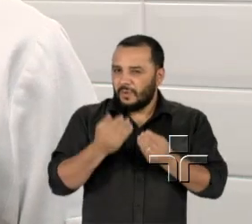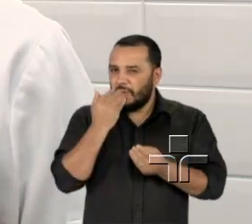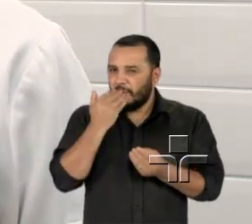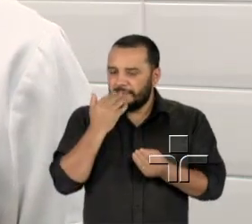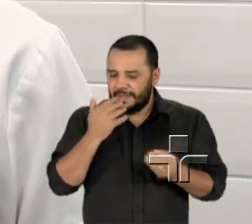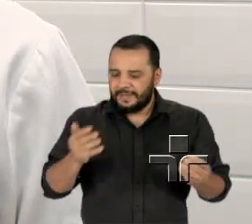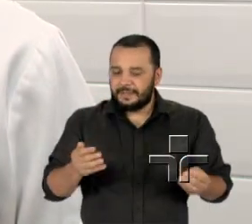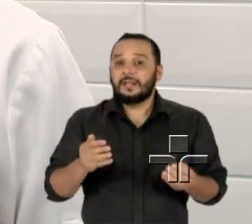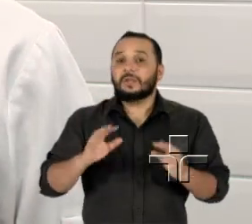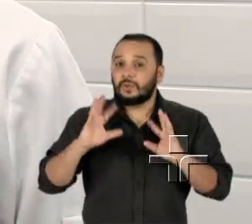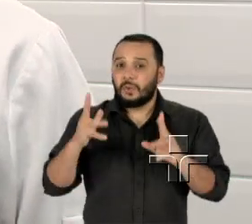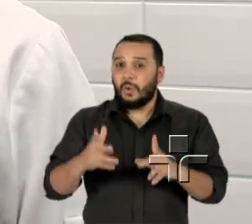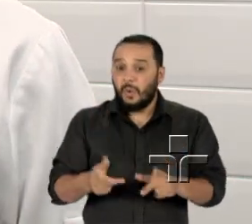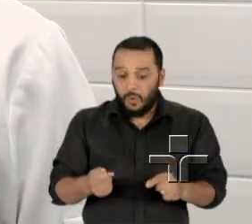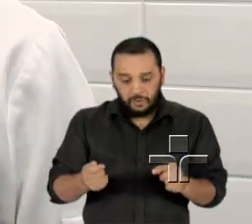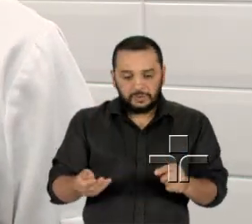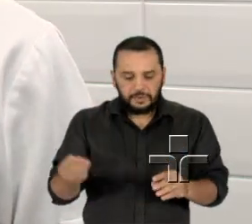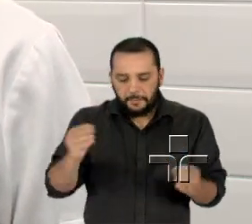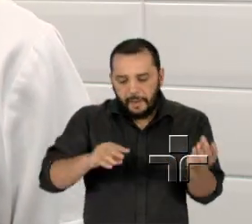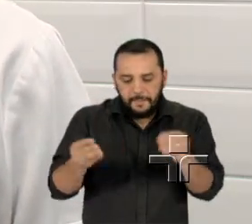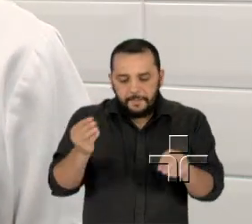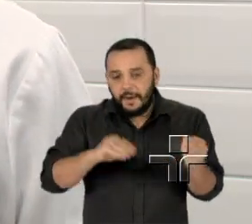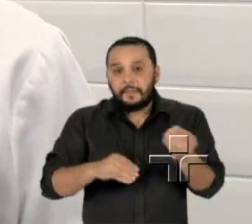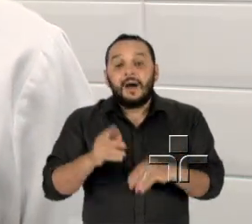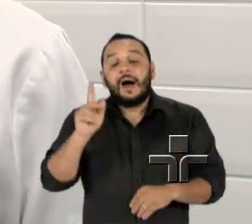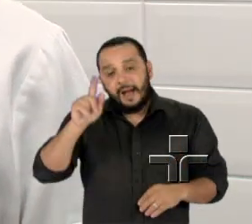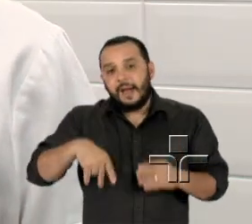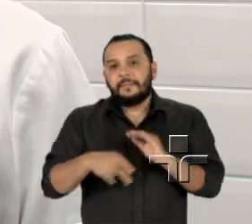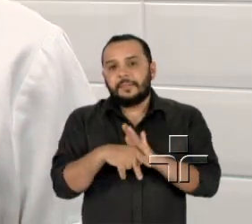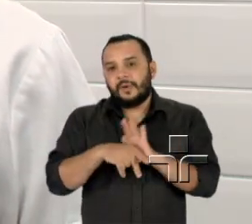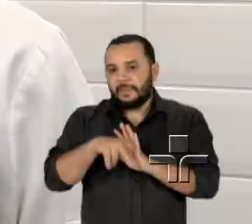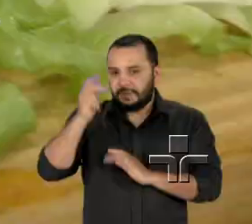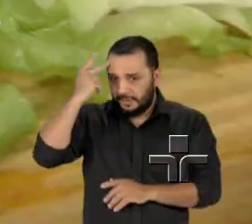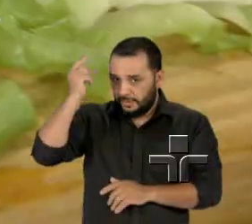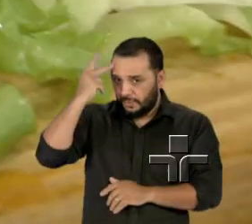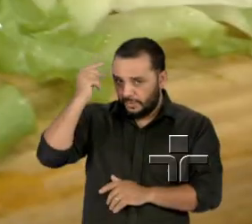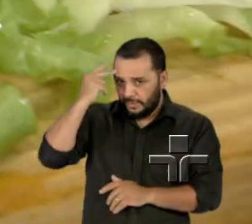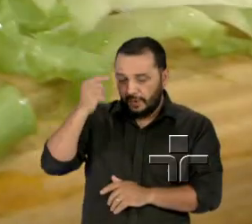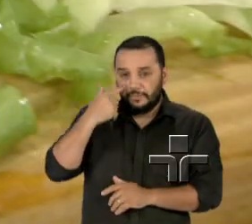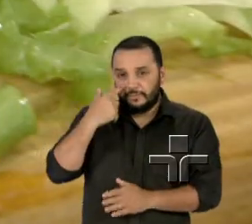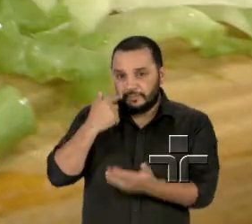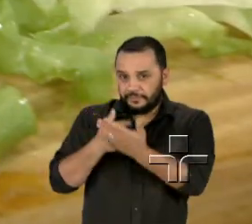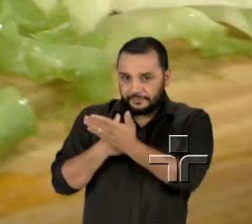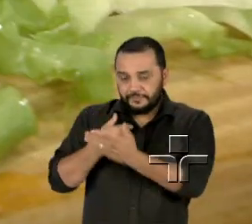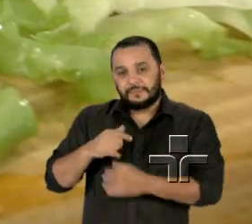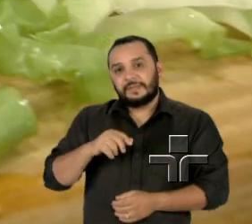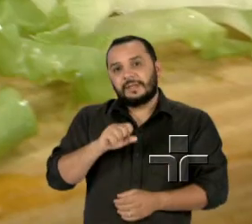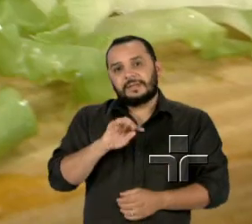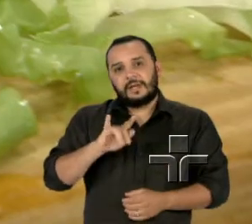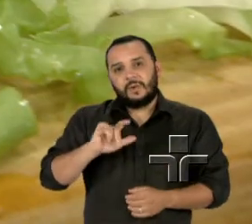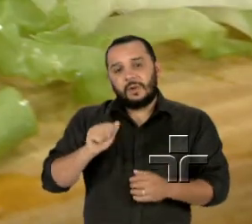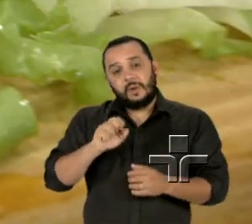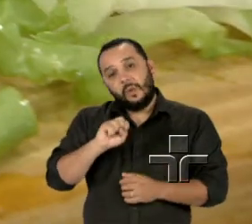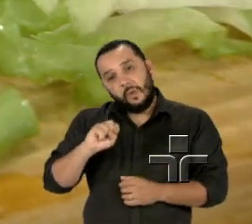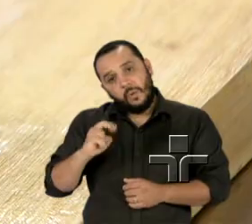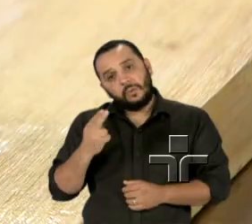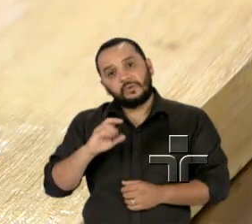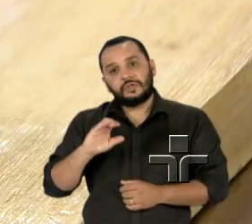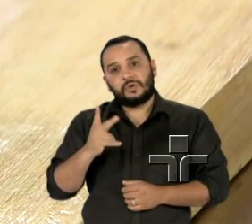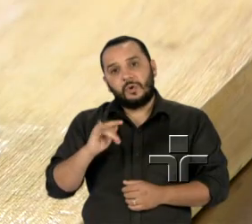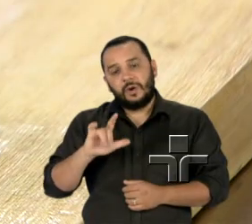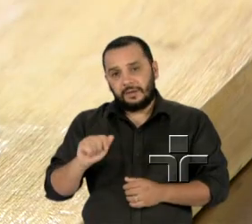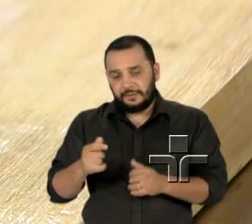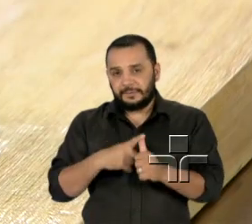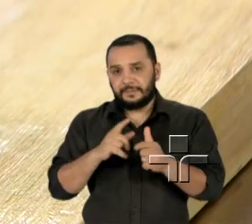os ingredientes que compõem essa receita são fontes de prebióticos, tá? Um maço de escarola ou de chicória,